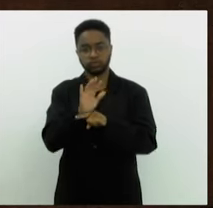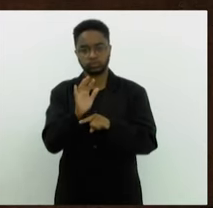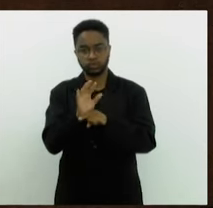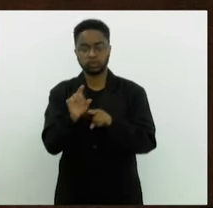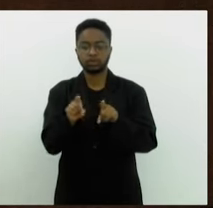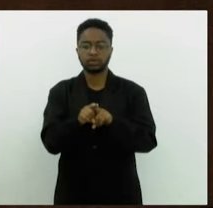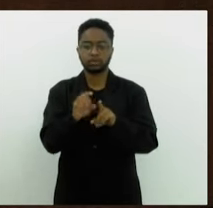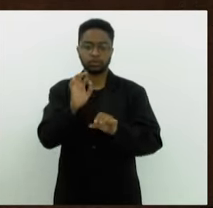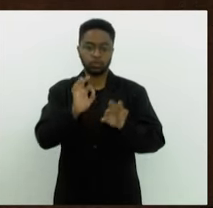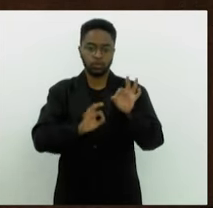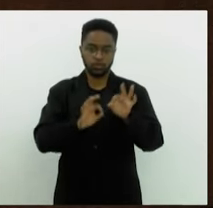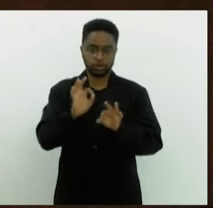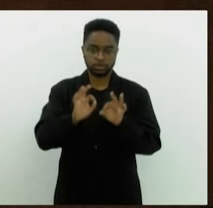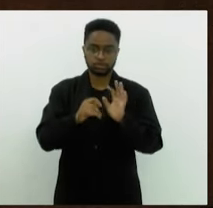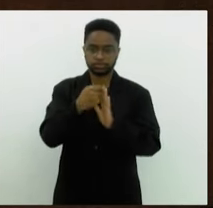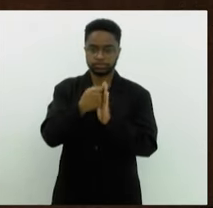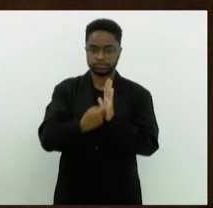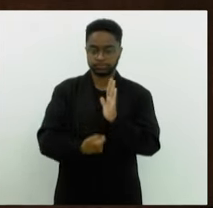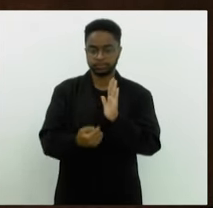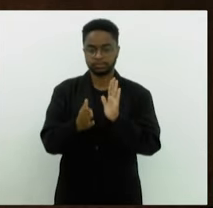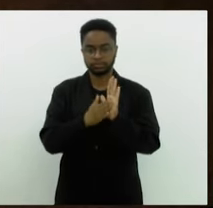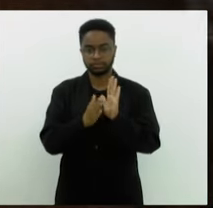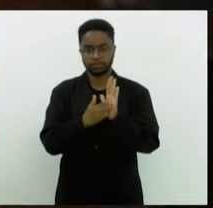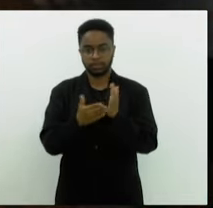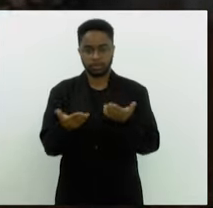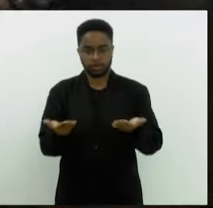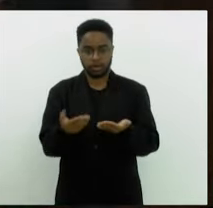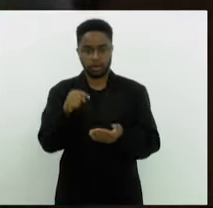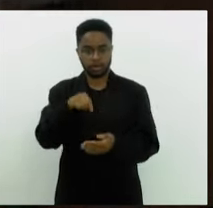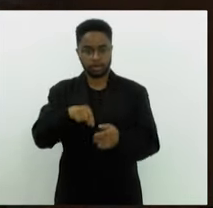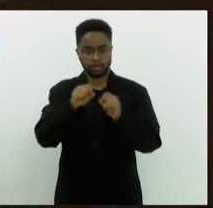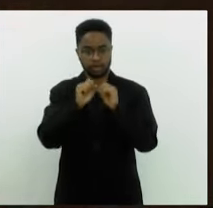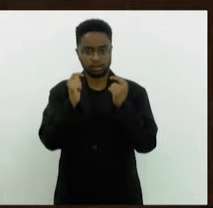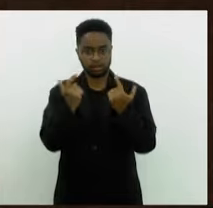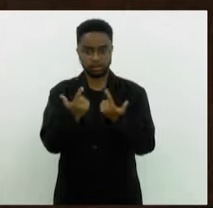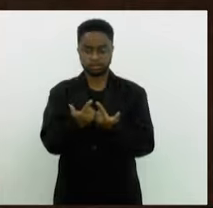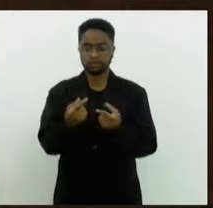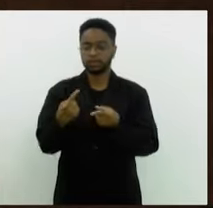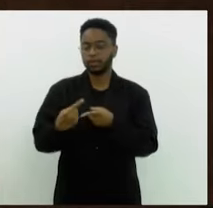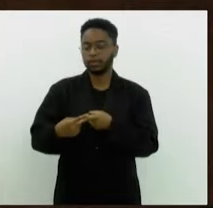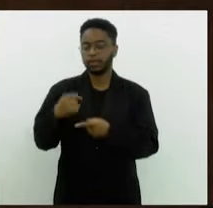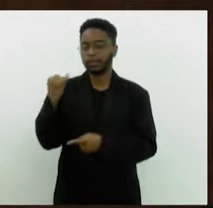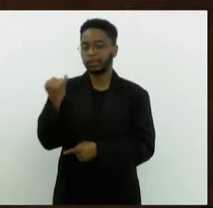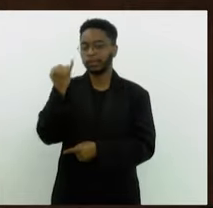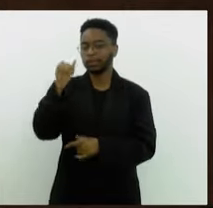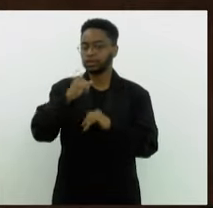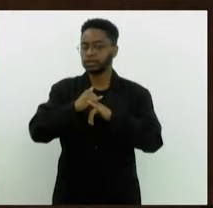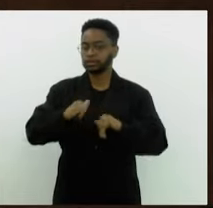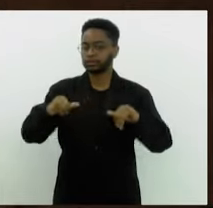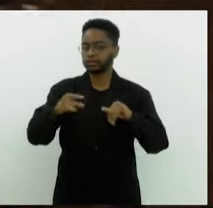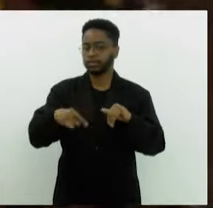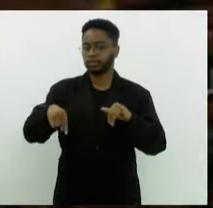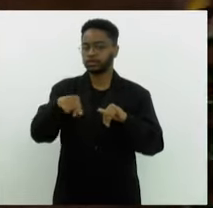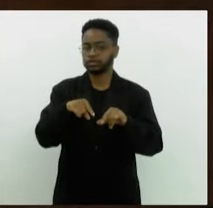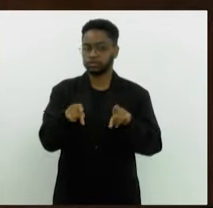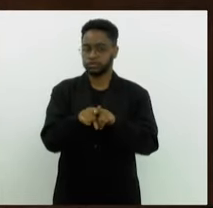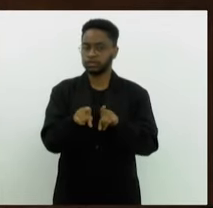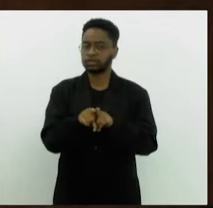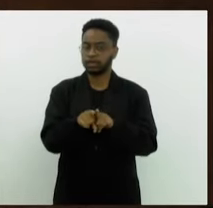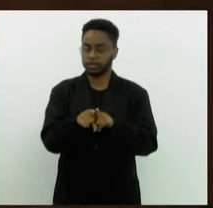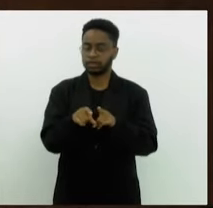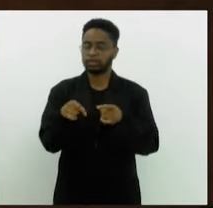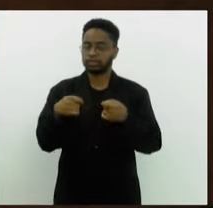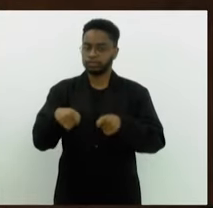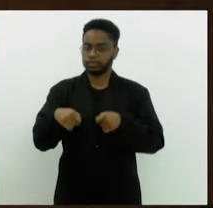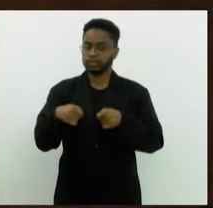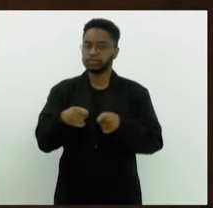a elaboração dessa proposição aqui na Alerj, porque isso também é importante ter regulado, não